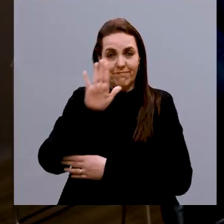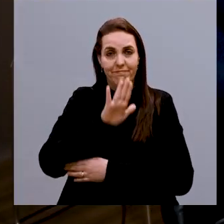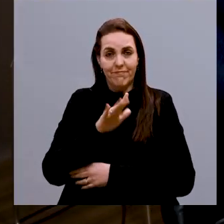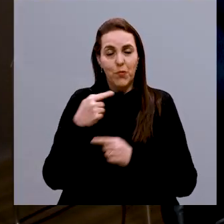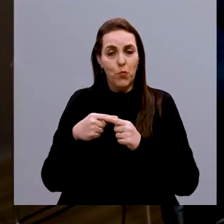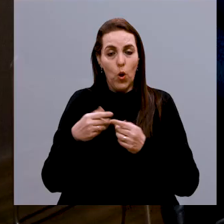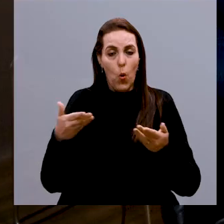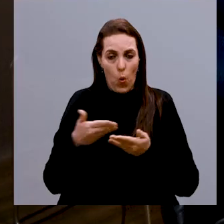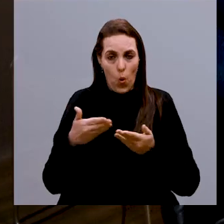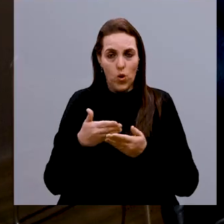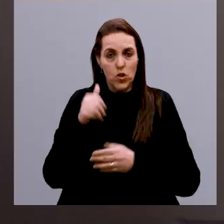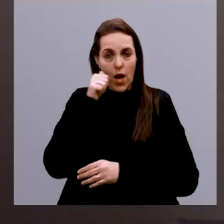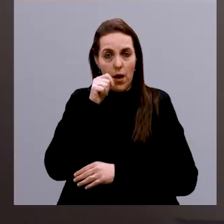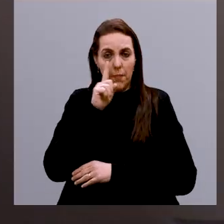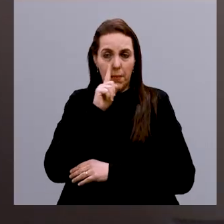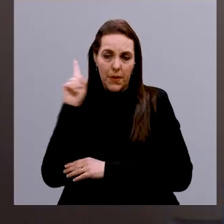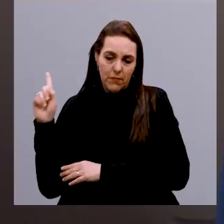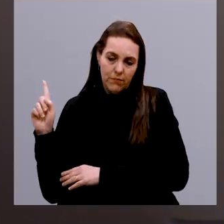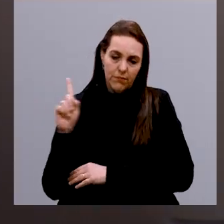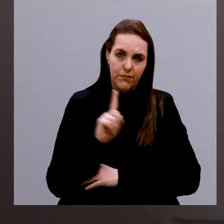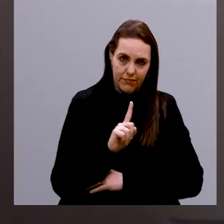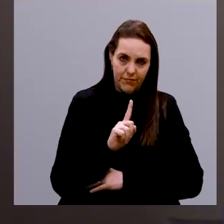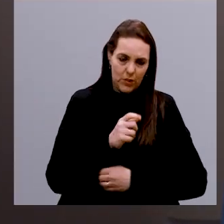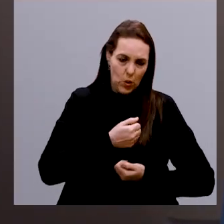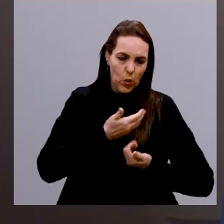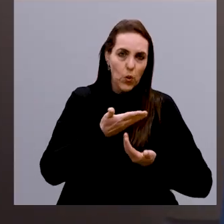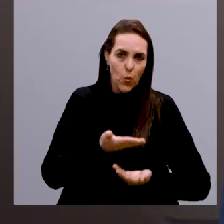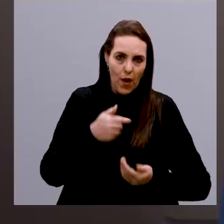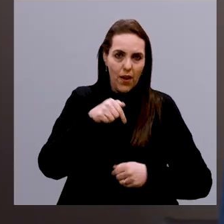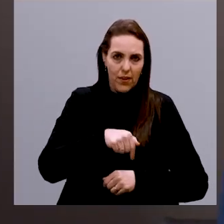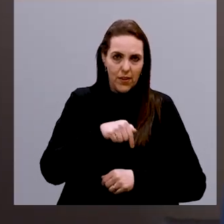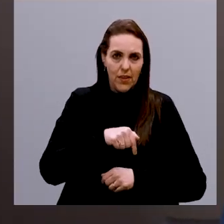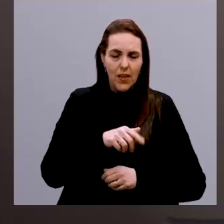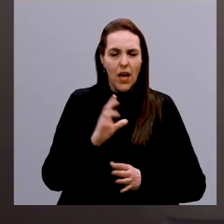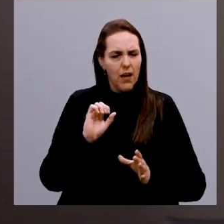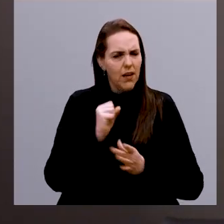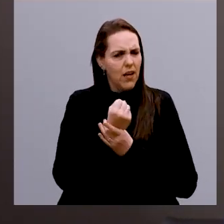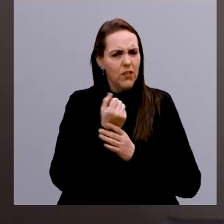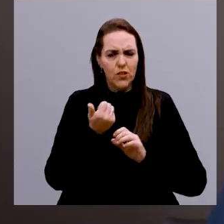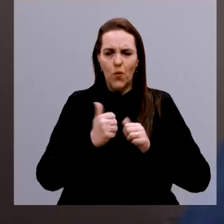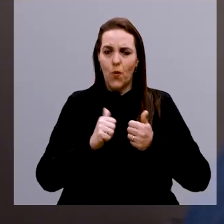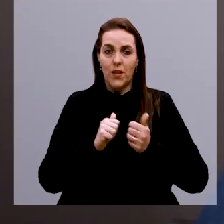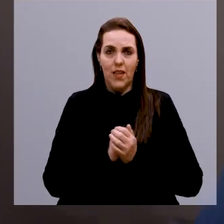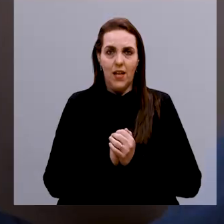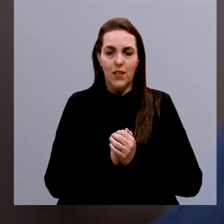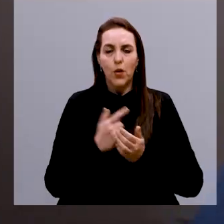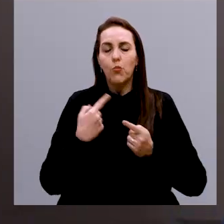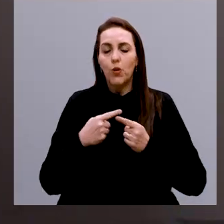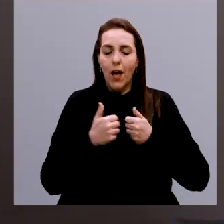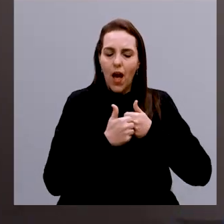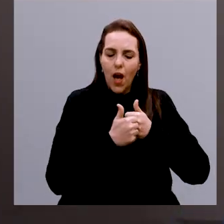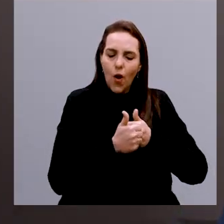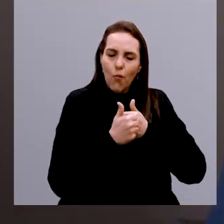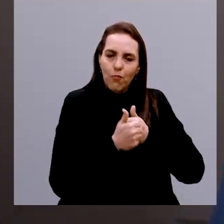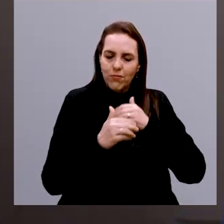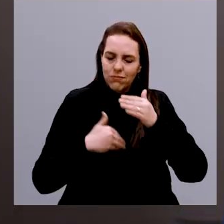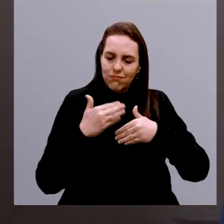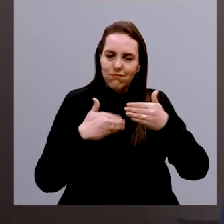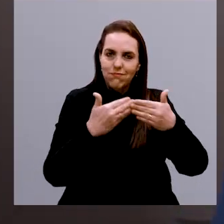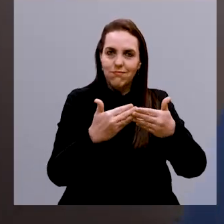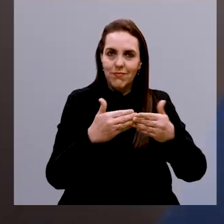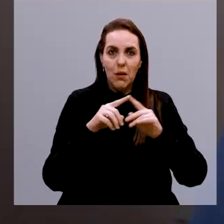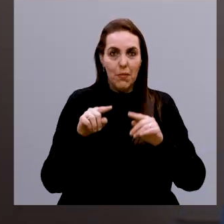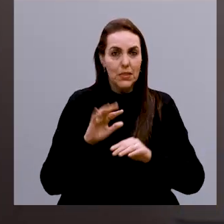porque hoje as doadoras vêm até aqui. E isso, obviamente, é uma garantia de muito mais qualidade, porque elas estão acompanhando todo o processo,